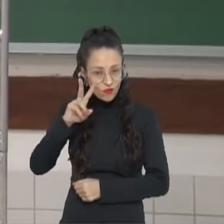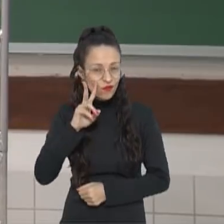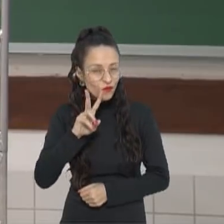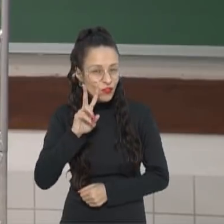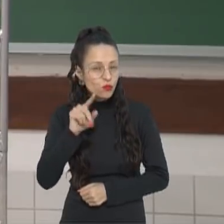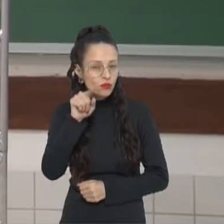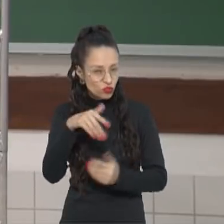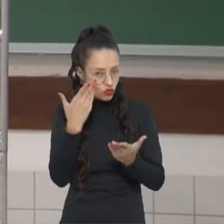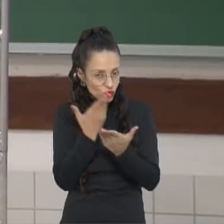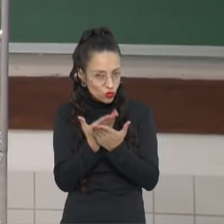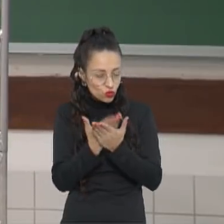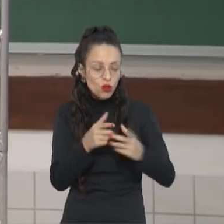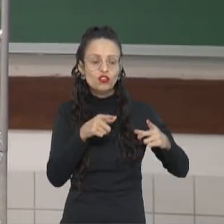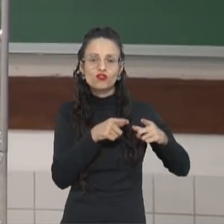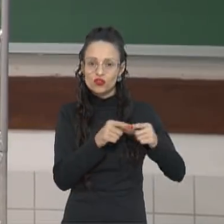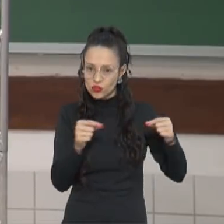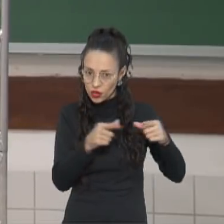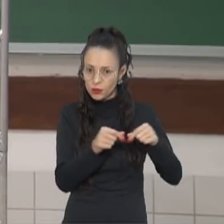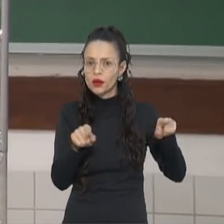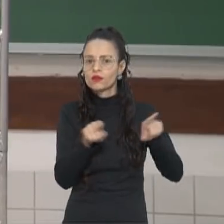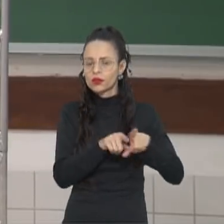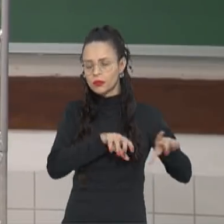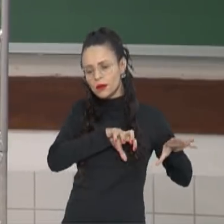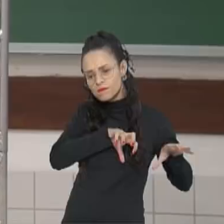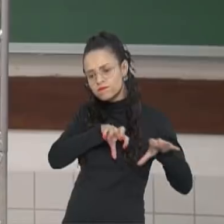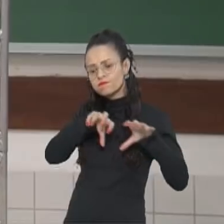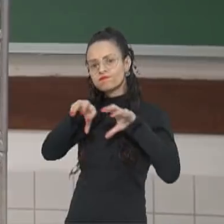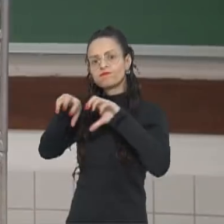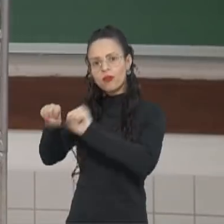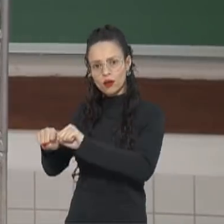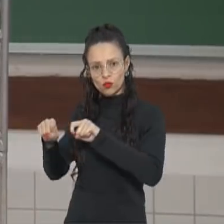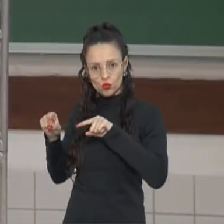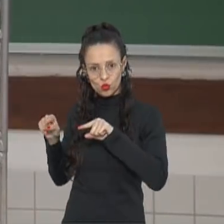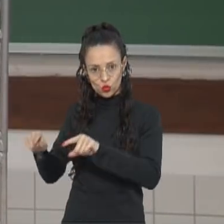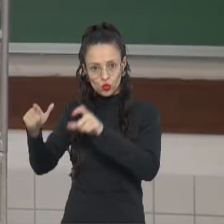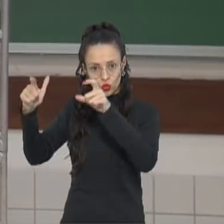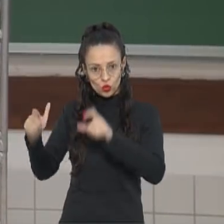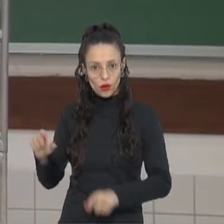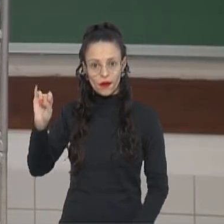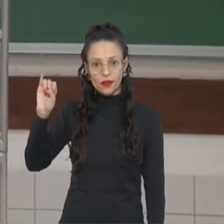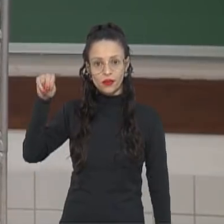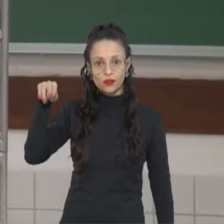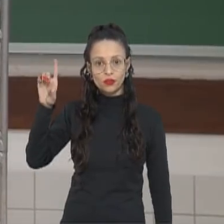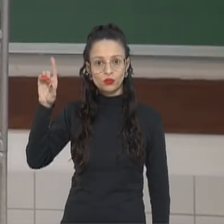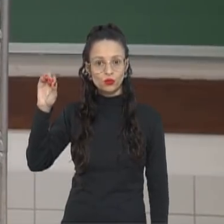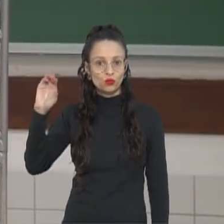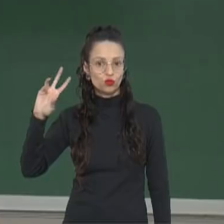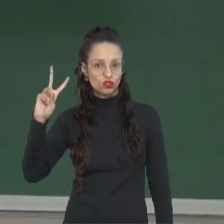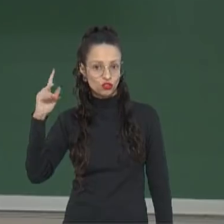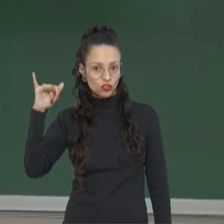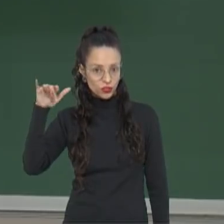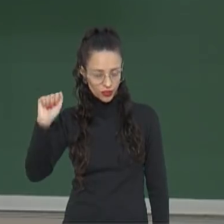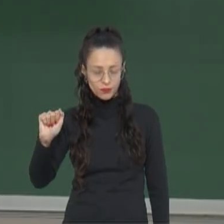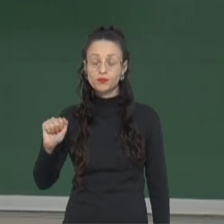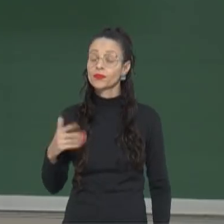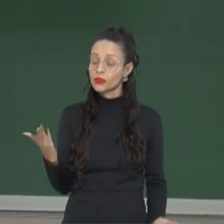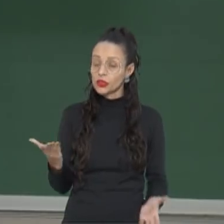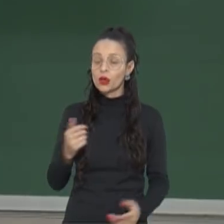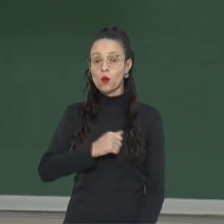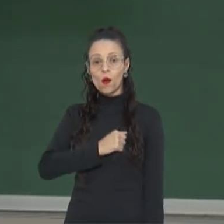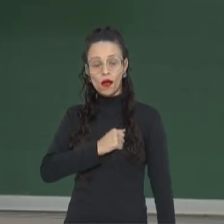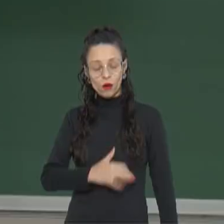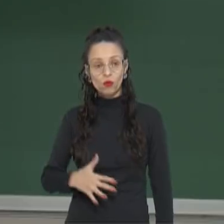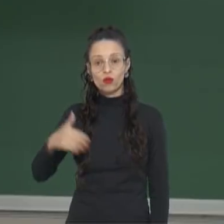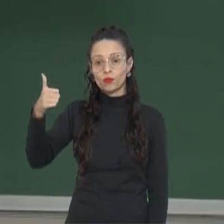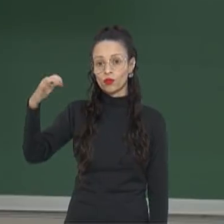Guerra Mundial. Então, o Japão também dominou a Indochina. Em agosto de 45, derrota do Japão, tá